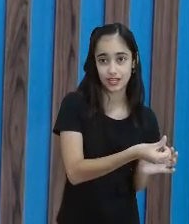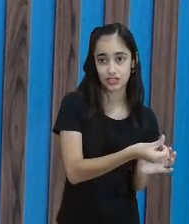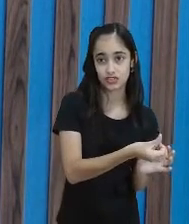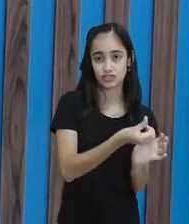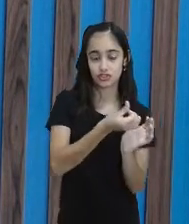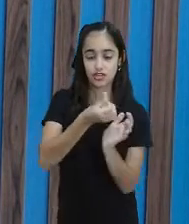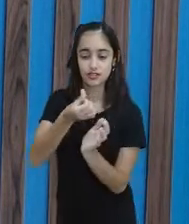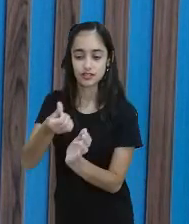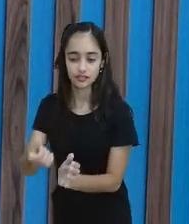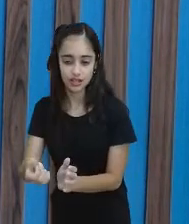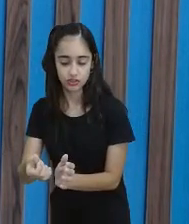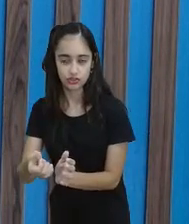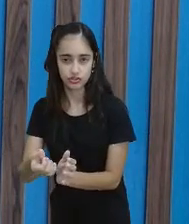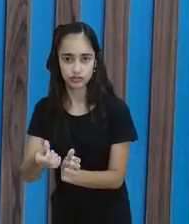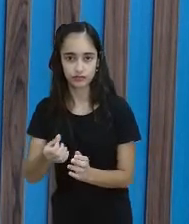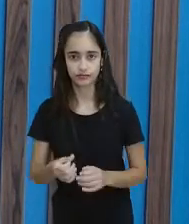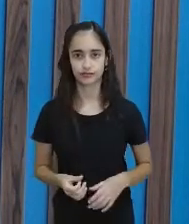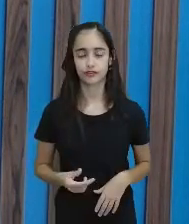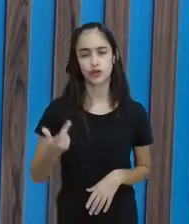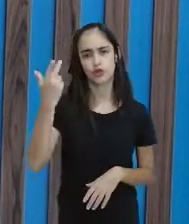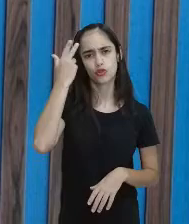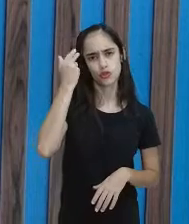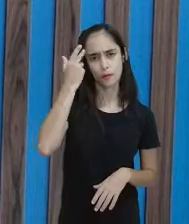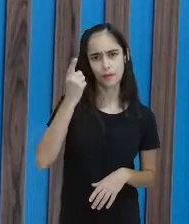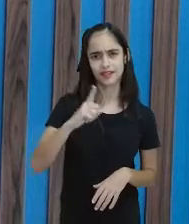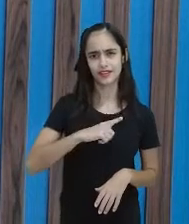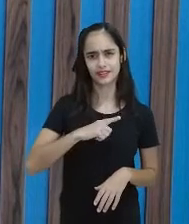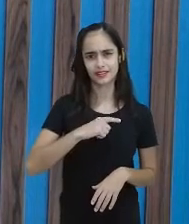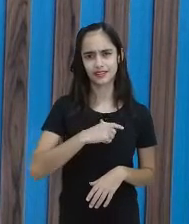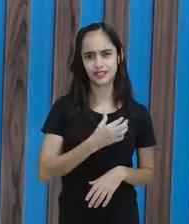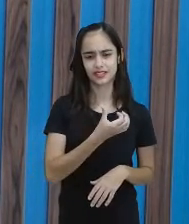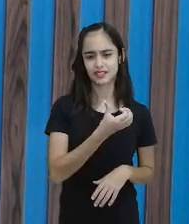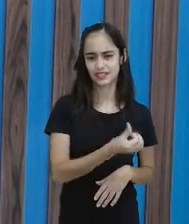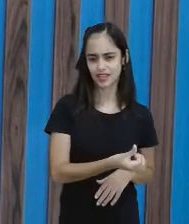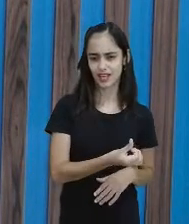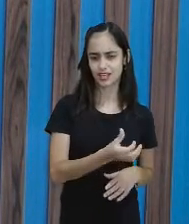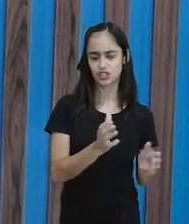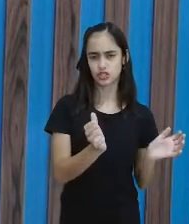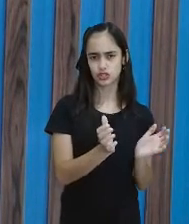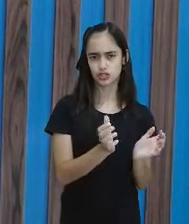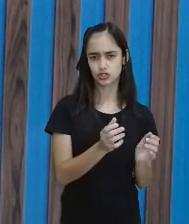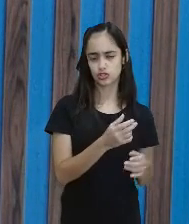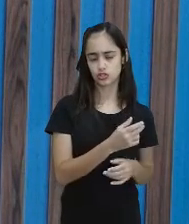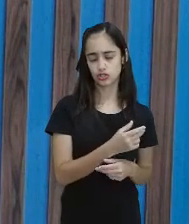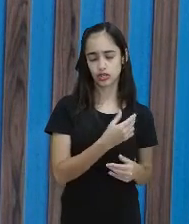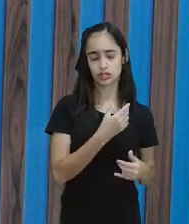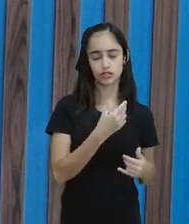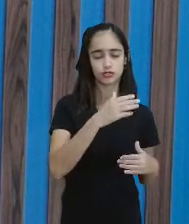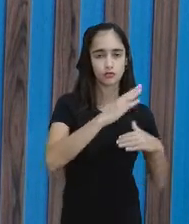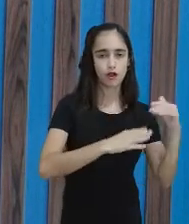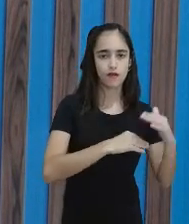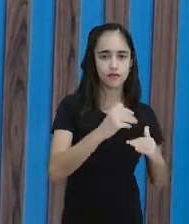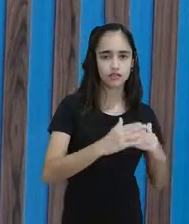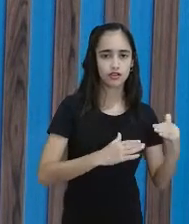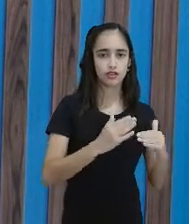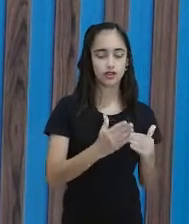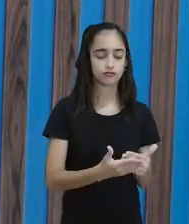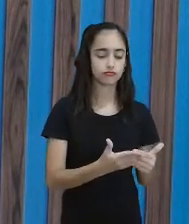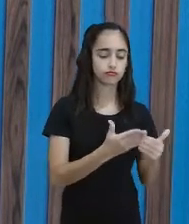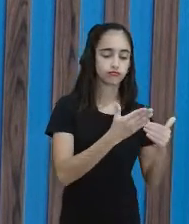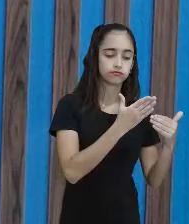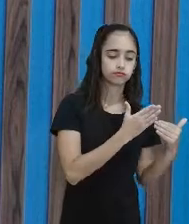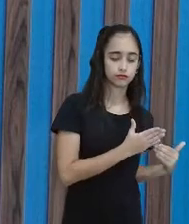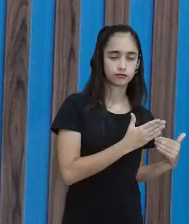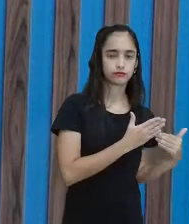Normalmente tem 6 jogadores ali de reserva. Mas essas reservas, elas podem ser alteradas. Tudo vai